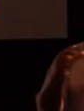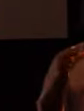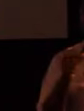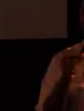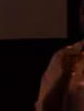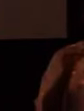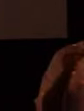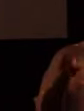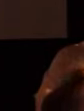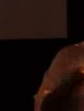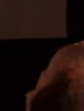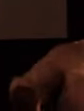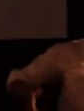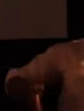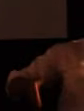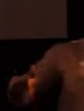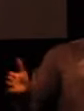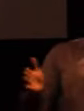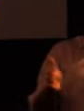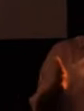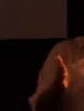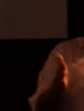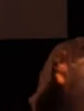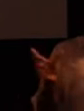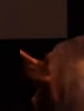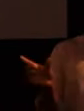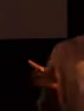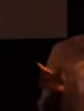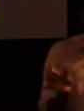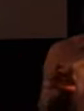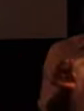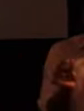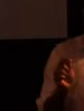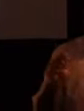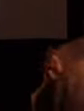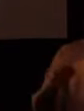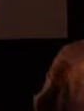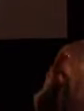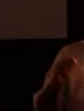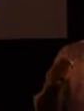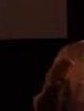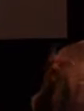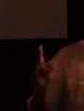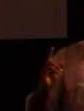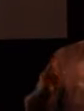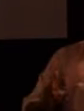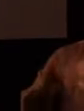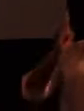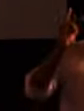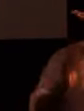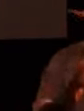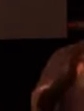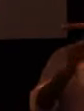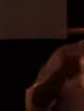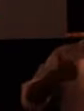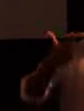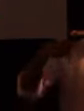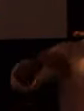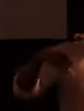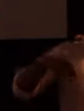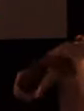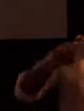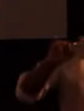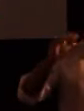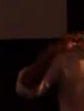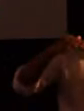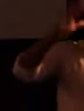progressivo. Ou seja, existem valores para recuos até determinada altura, até 12 metros, mais que 12,